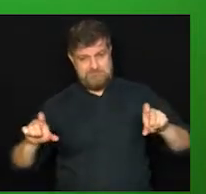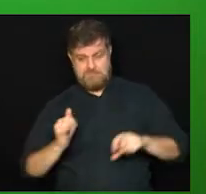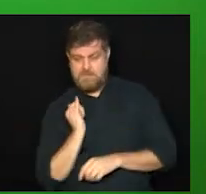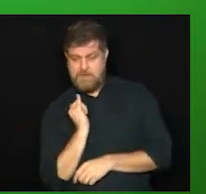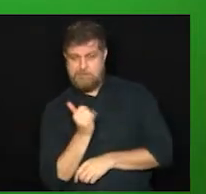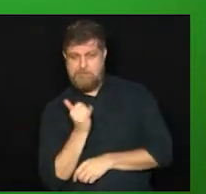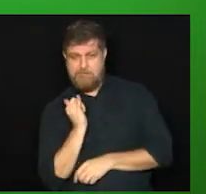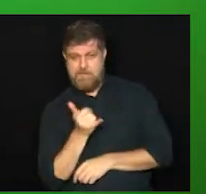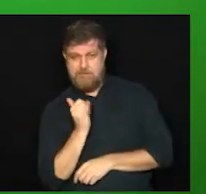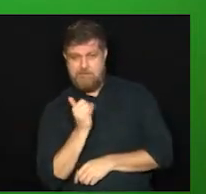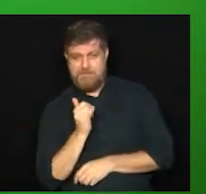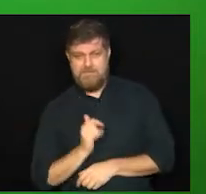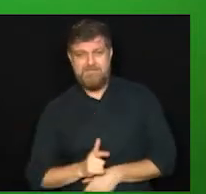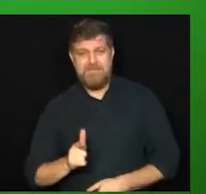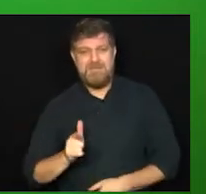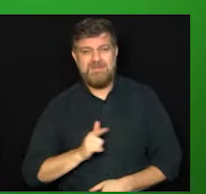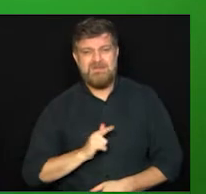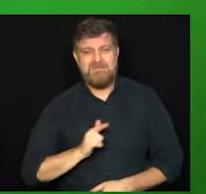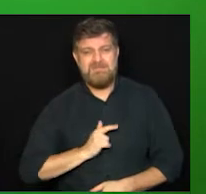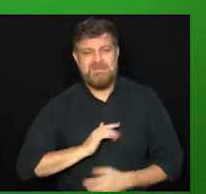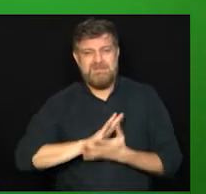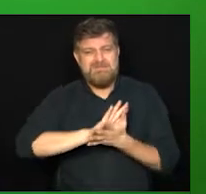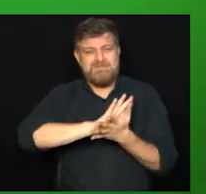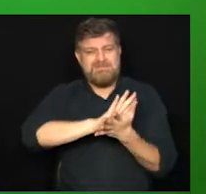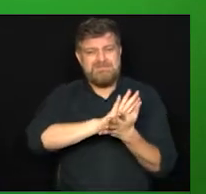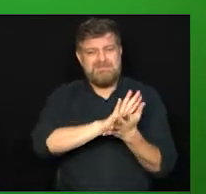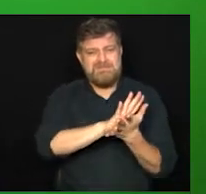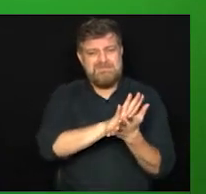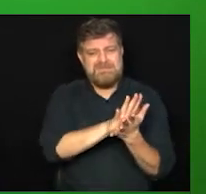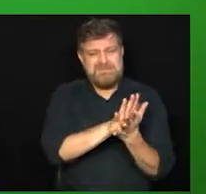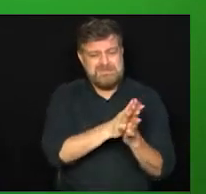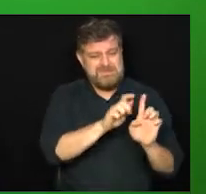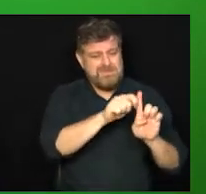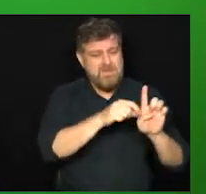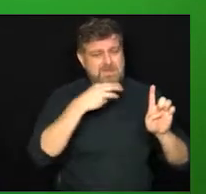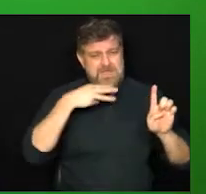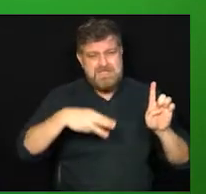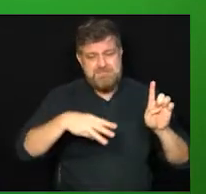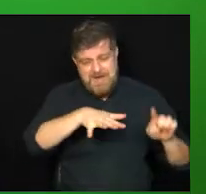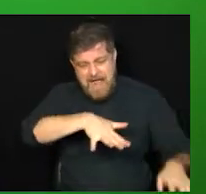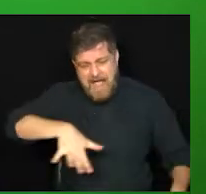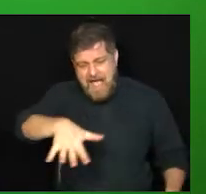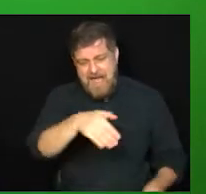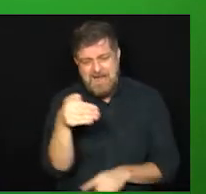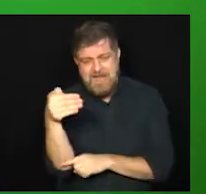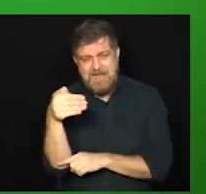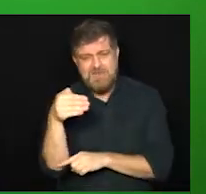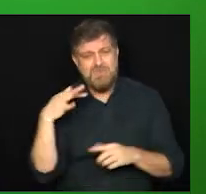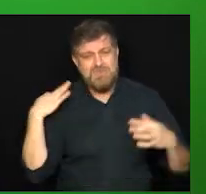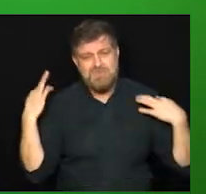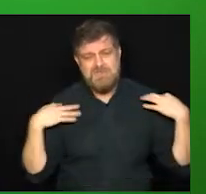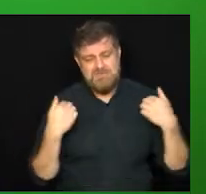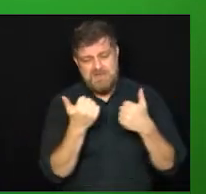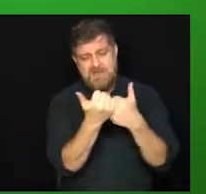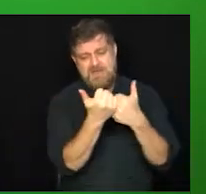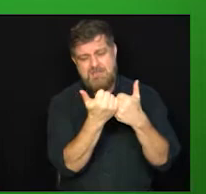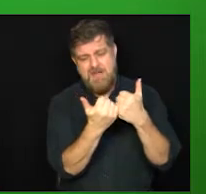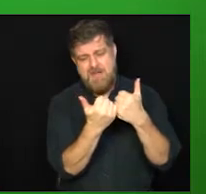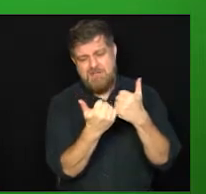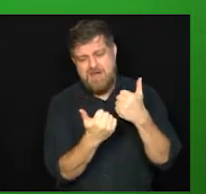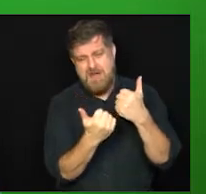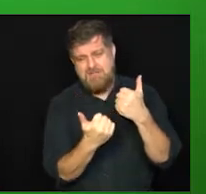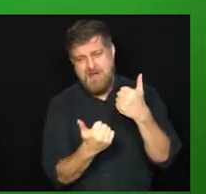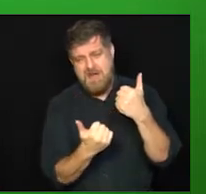vem agonizando desde março de 2020. Com todos os